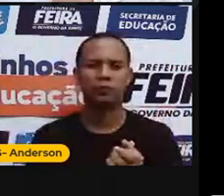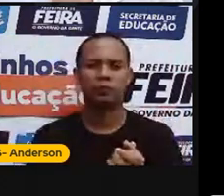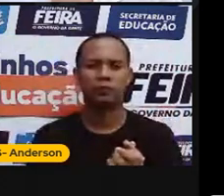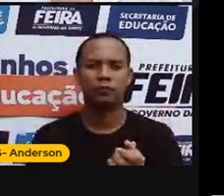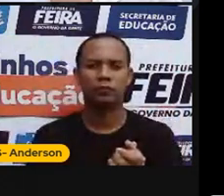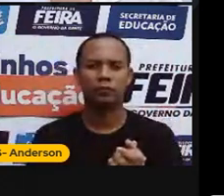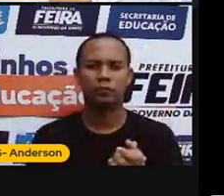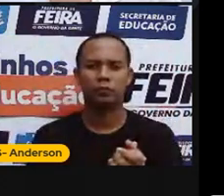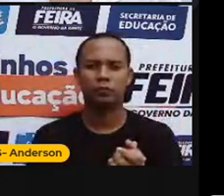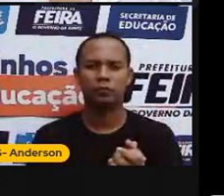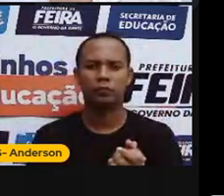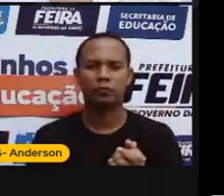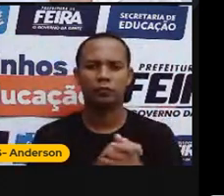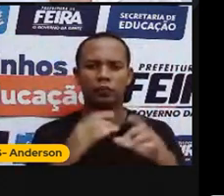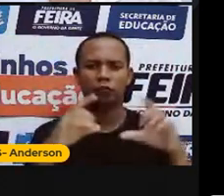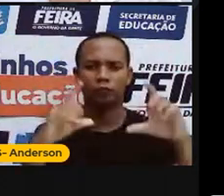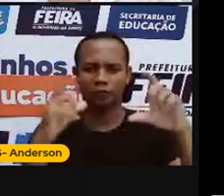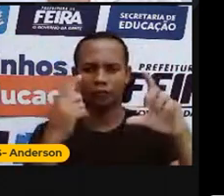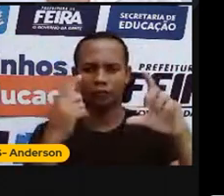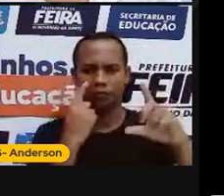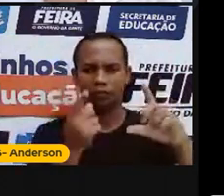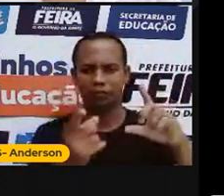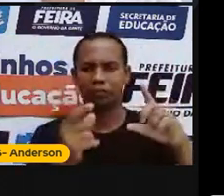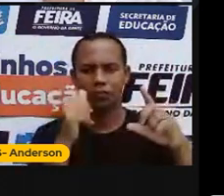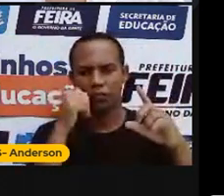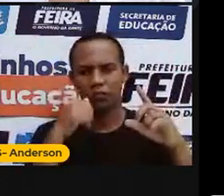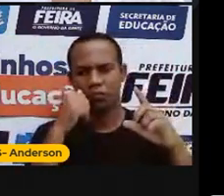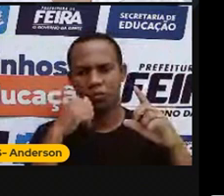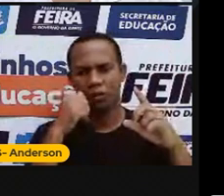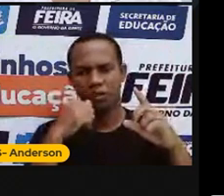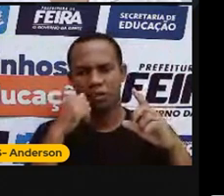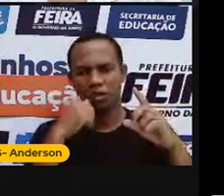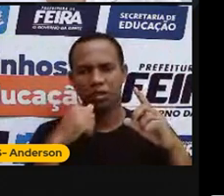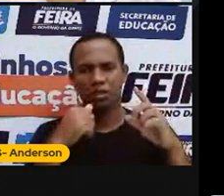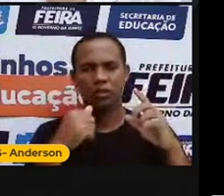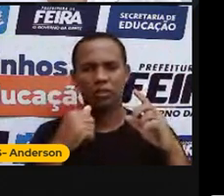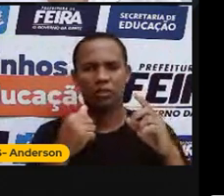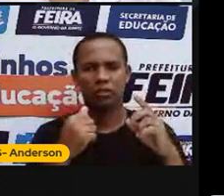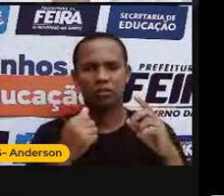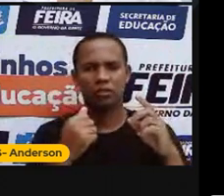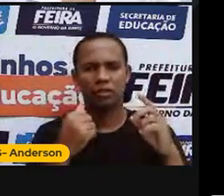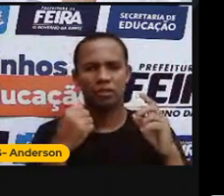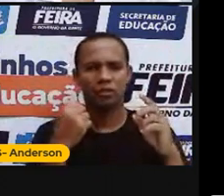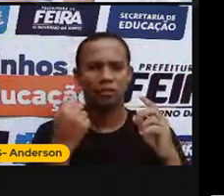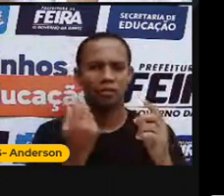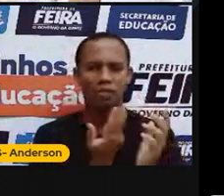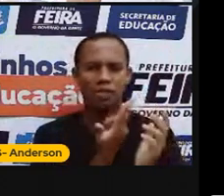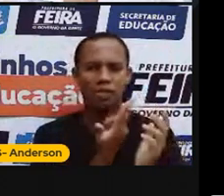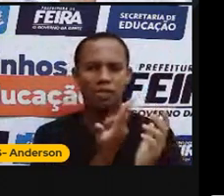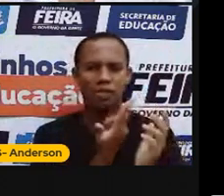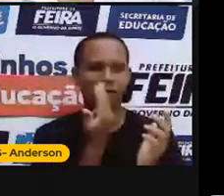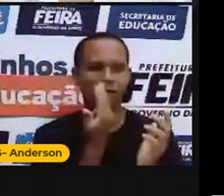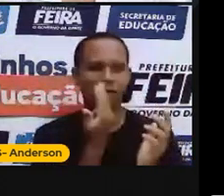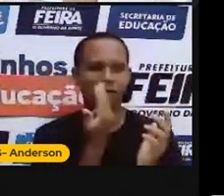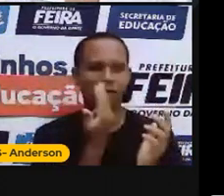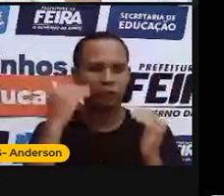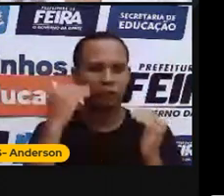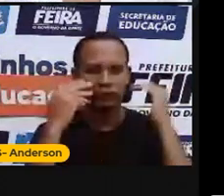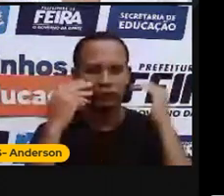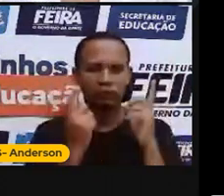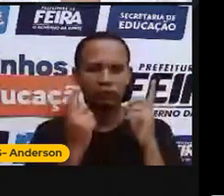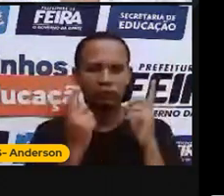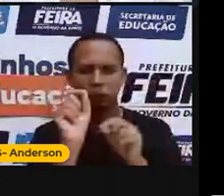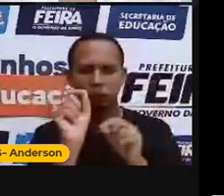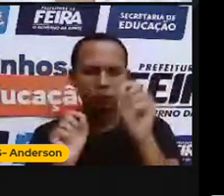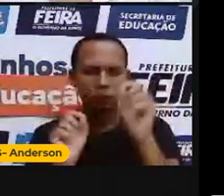E aí tem mais uma foto, né, onde as mulheres aí, elas estão pintadas. Se vocês repararem, as fotos que a Pró trouxe são fotos